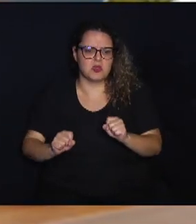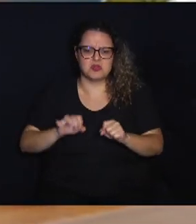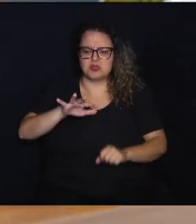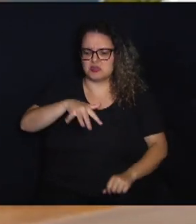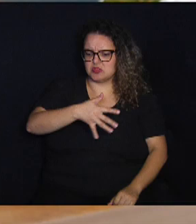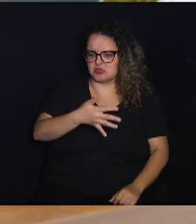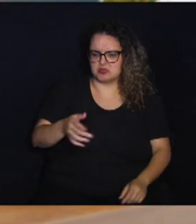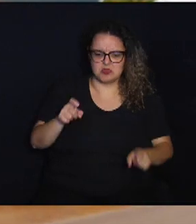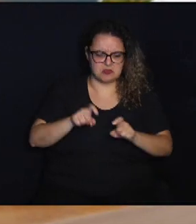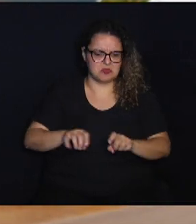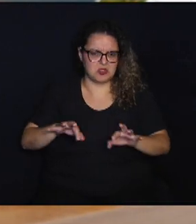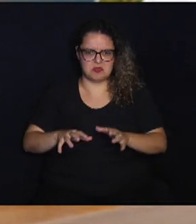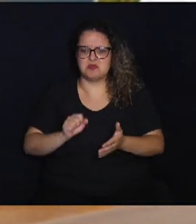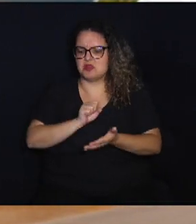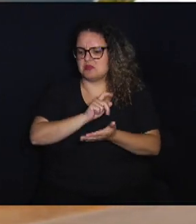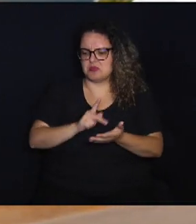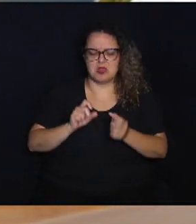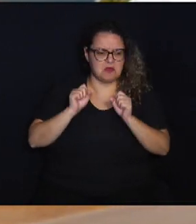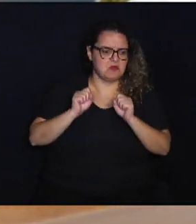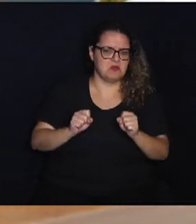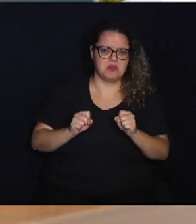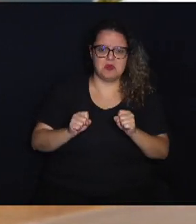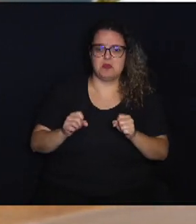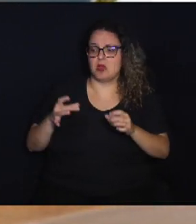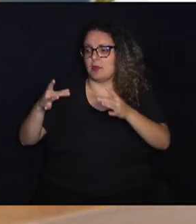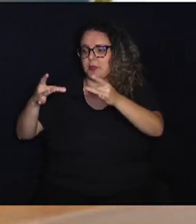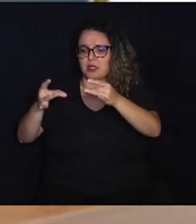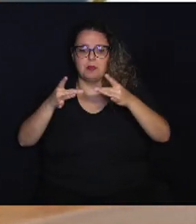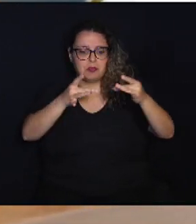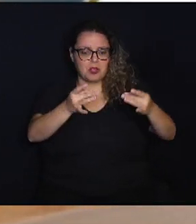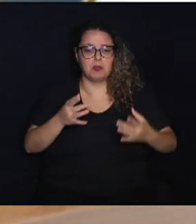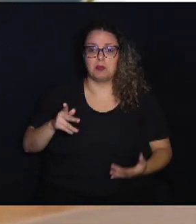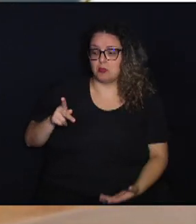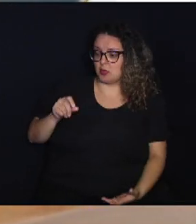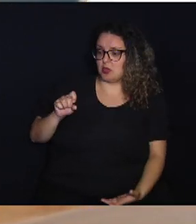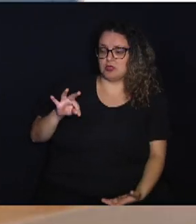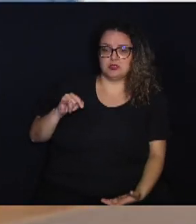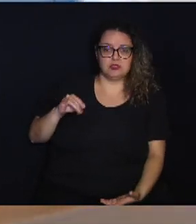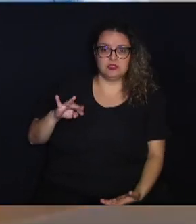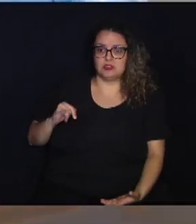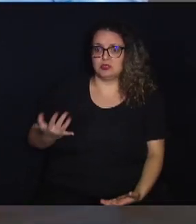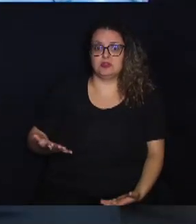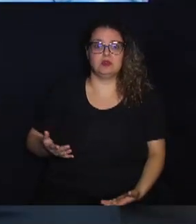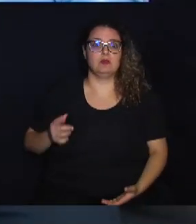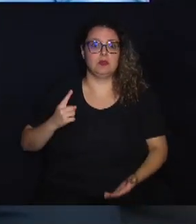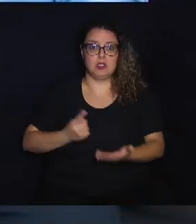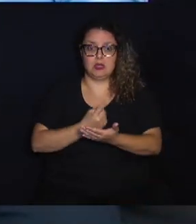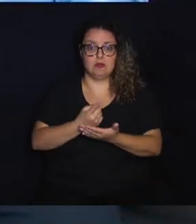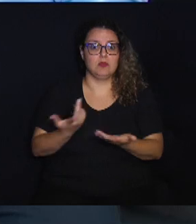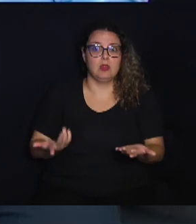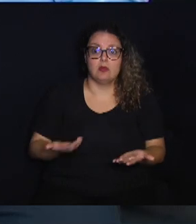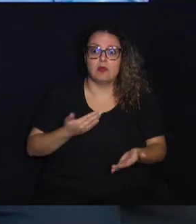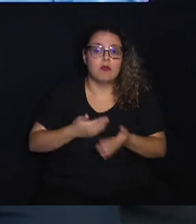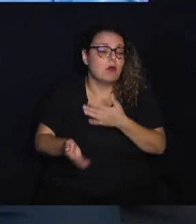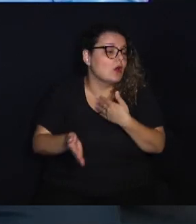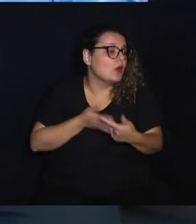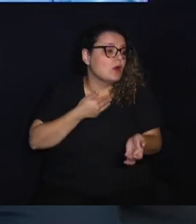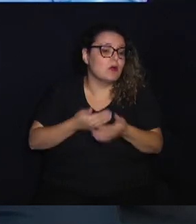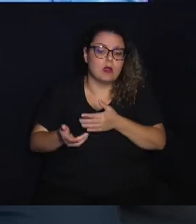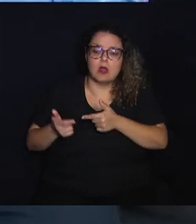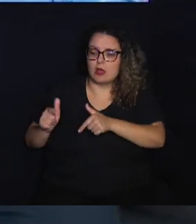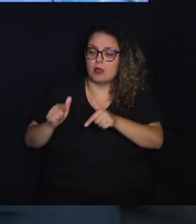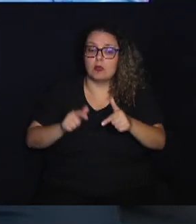pode ser num aplicativo, pode ser num post-it, pode ser num caderno, pode ser num guardanapo, pode ser em qualquer lugar.